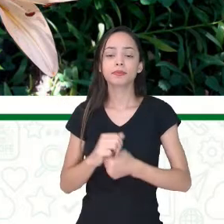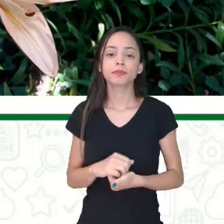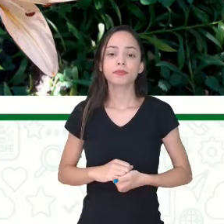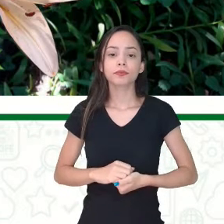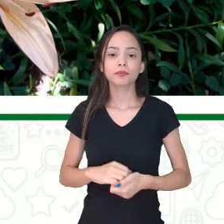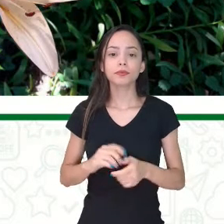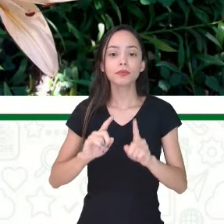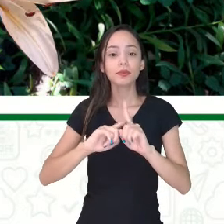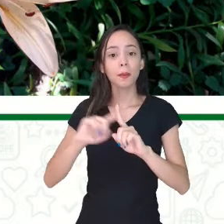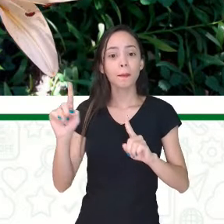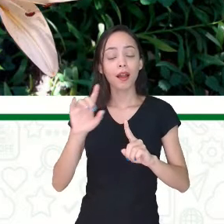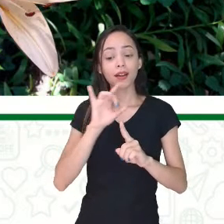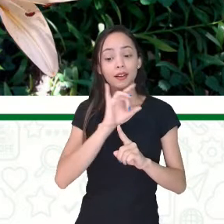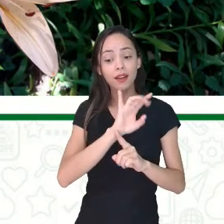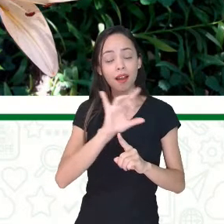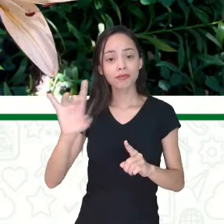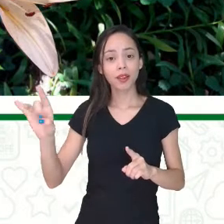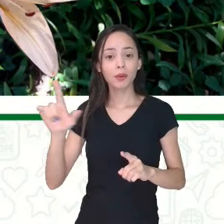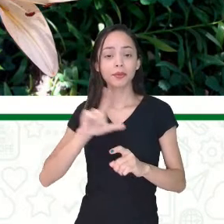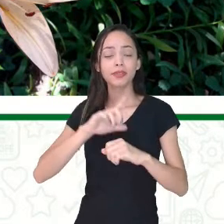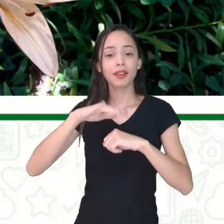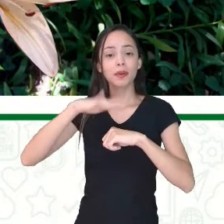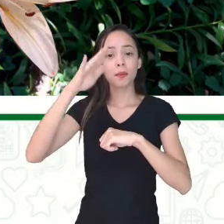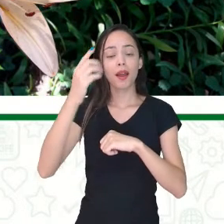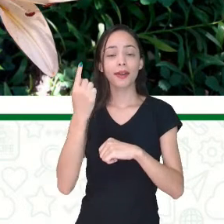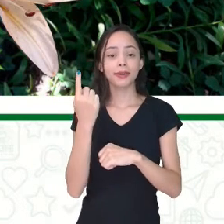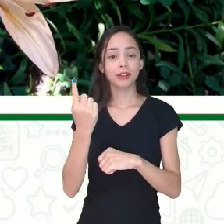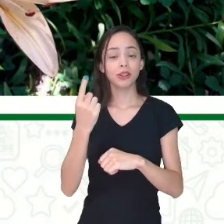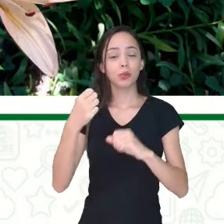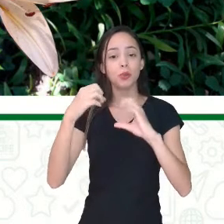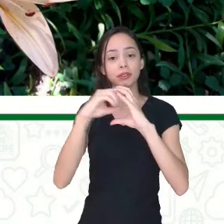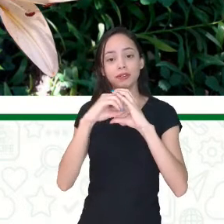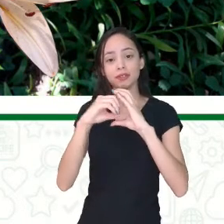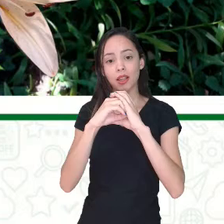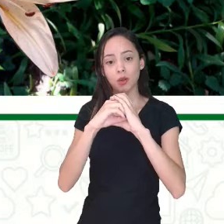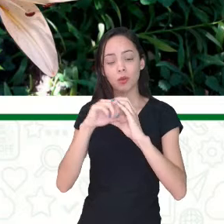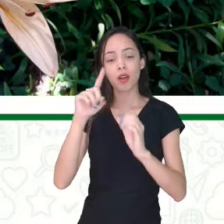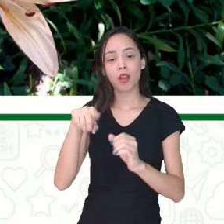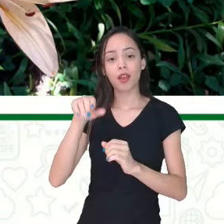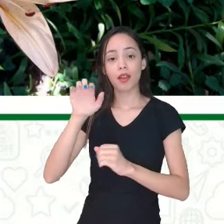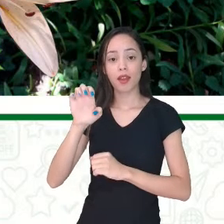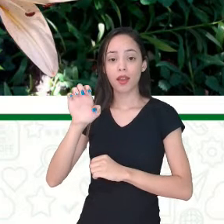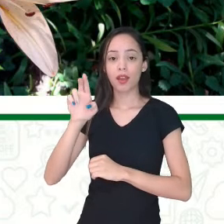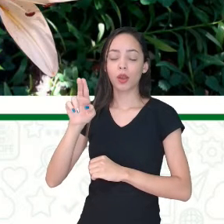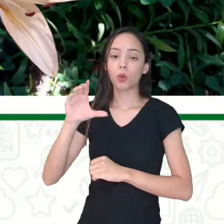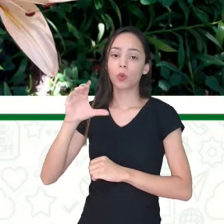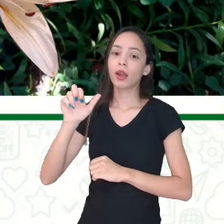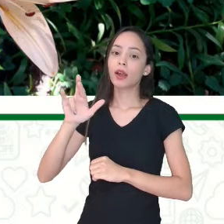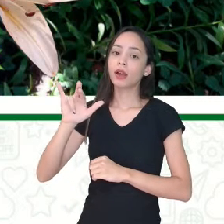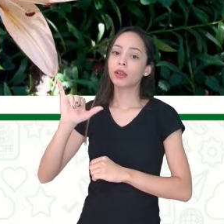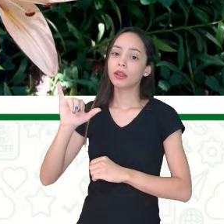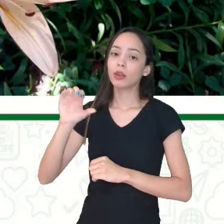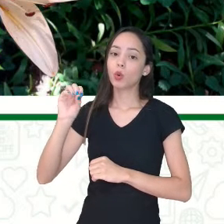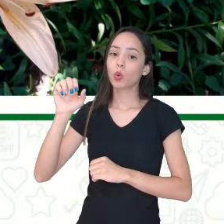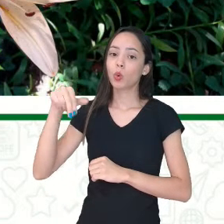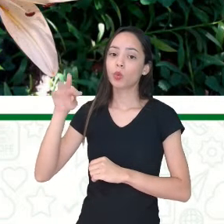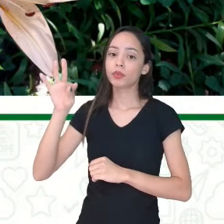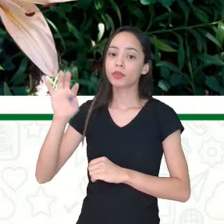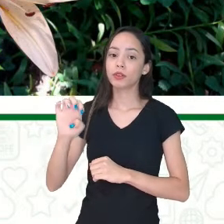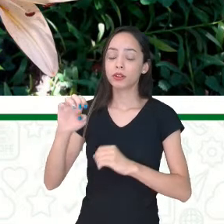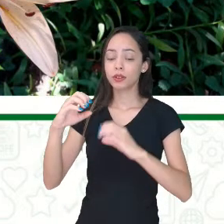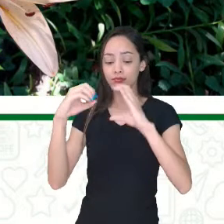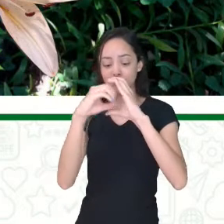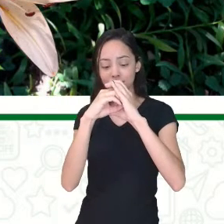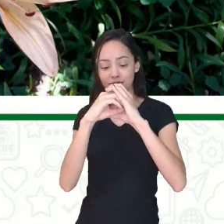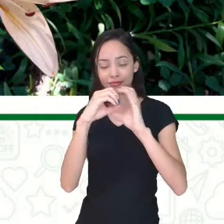possuem mais de uma célula. E células eucariontes, ou seja, essas células, o núcleo delas é delimitado por